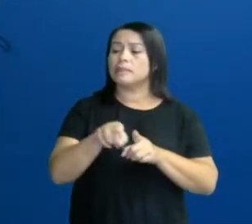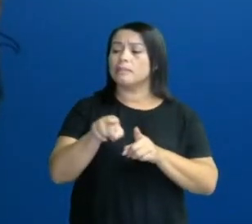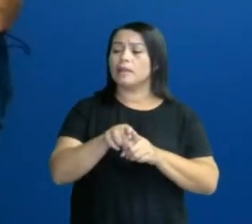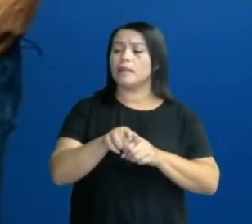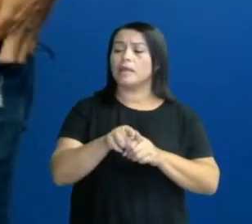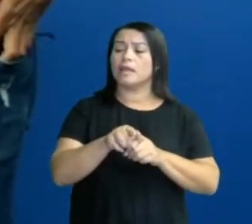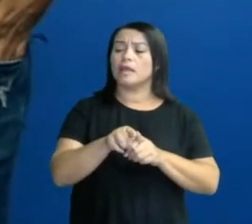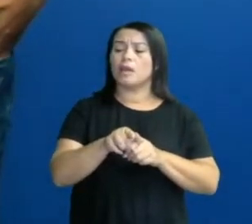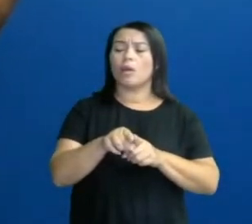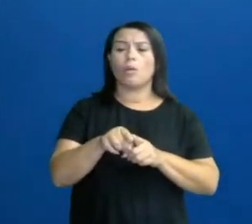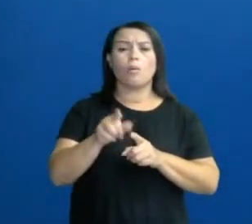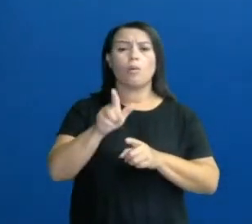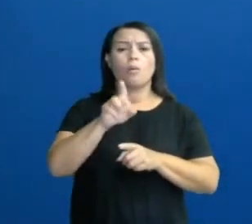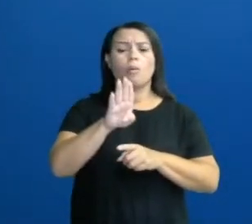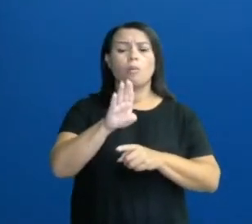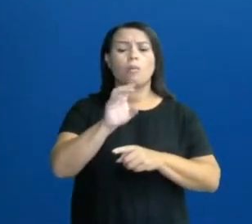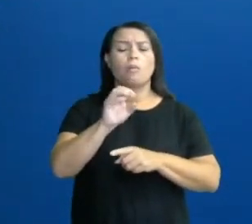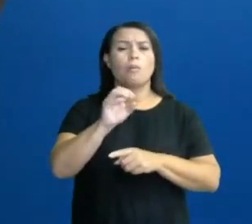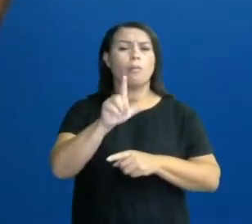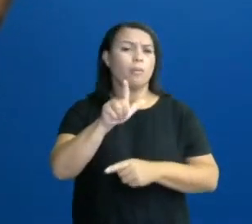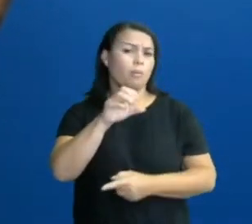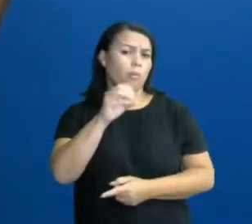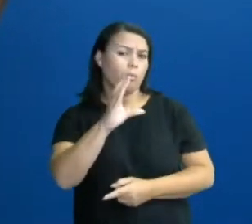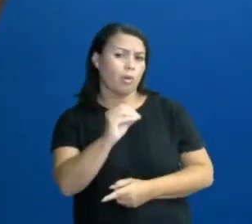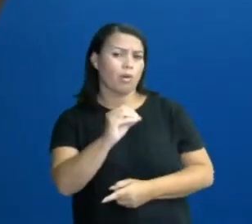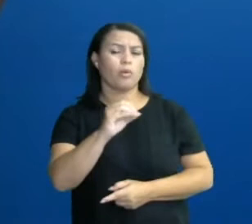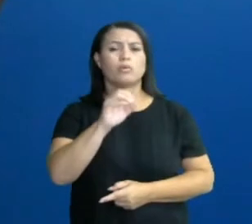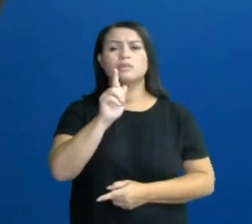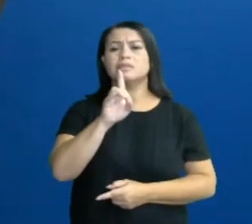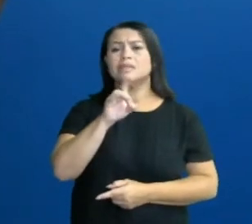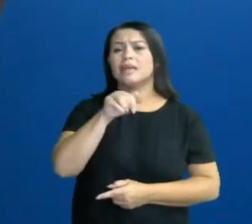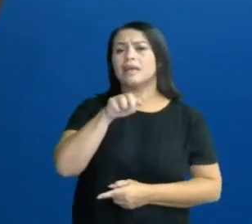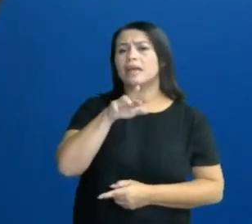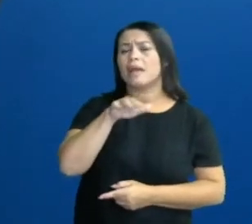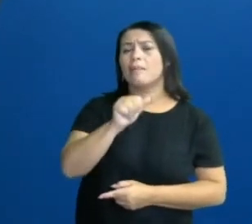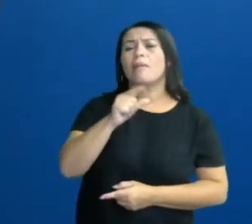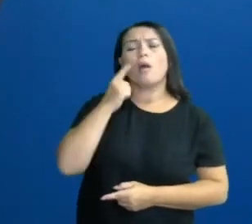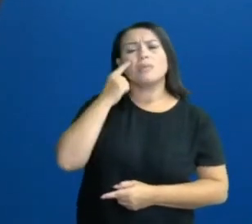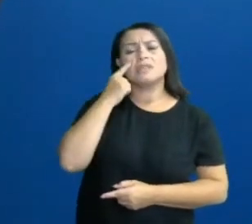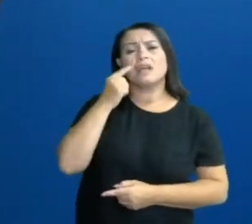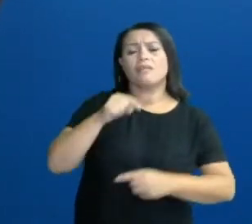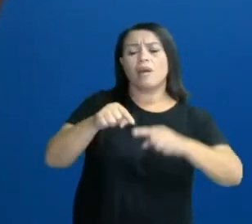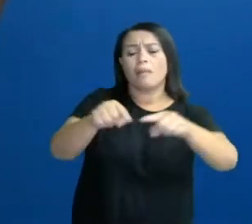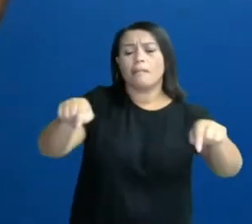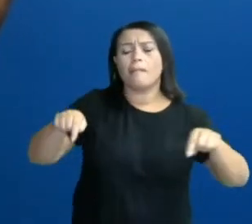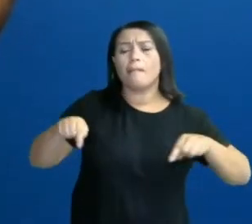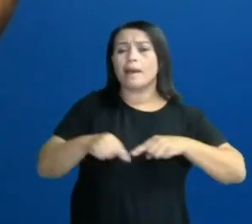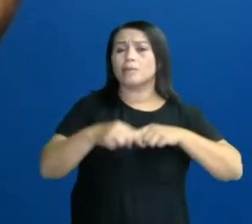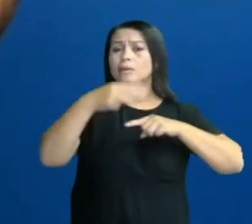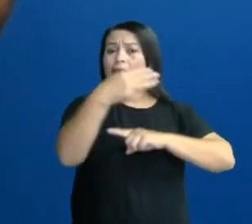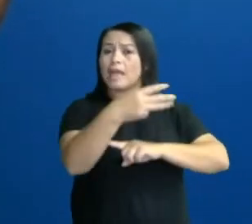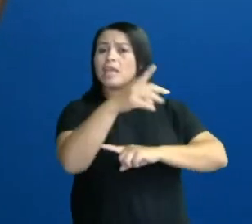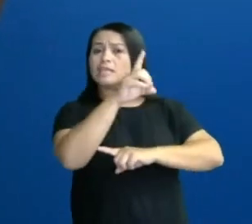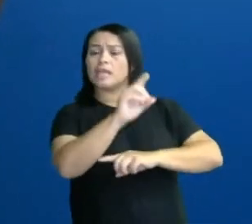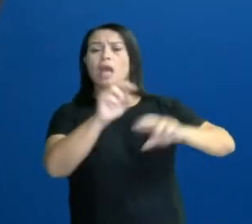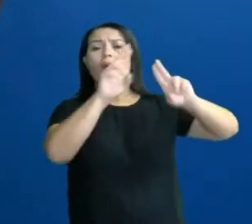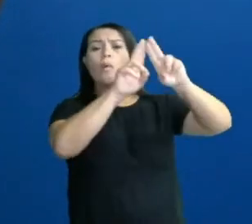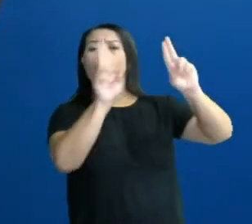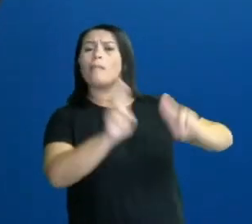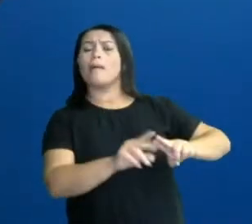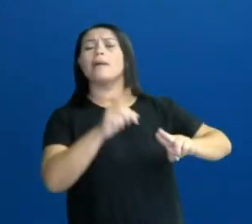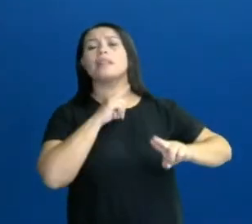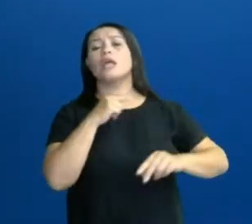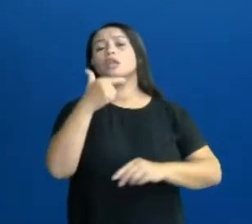O bloco diagrama é a representação de uma determinada parcela do espaço em 3D. Né? Enquanto o mapa é a representação